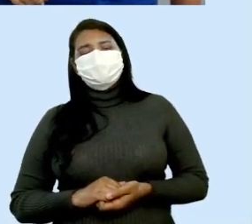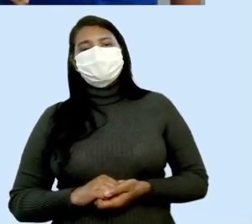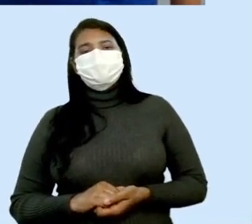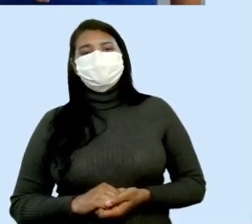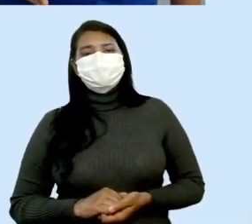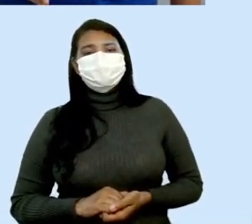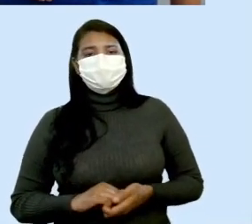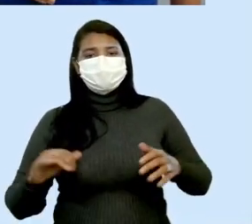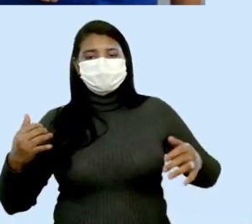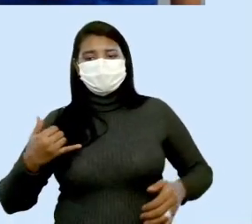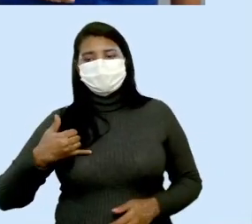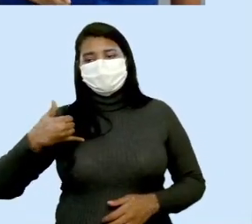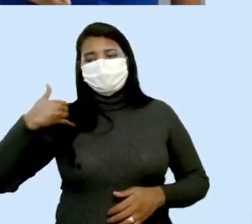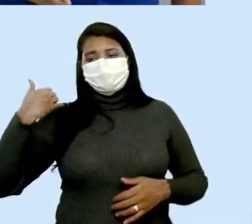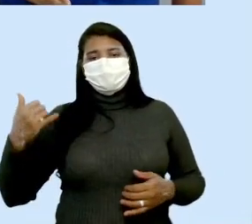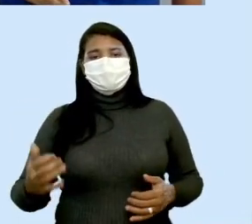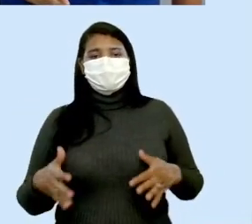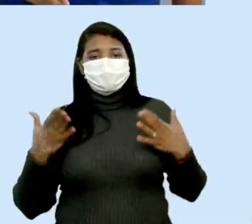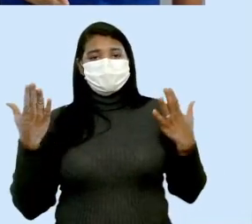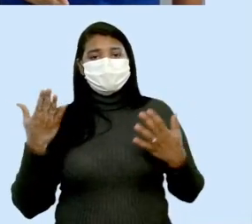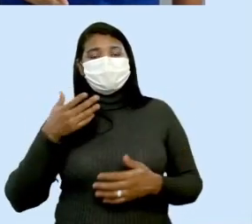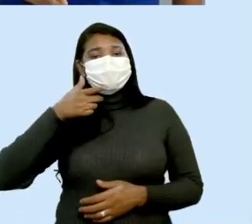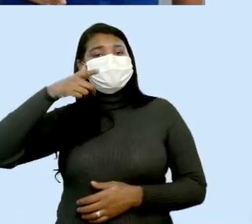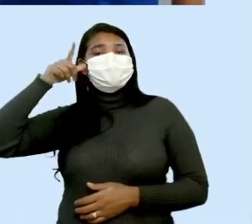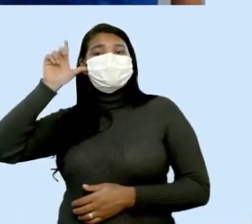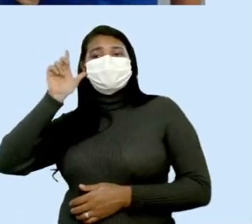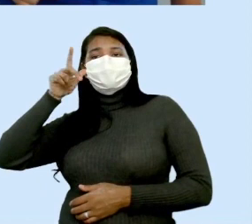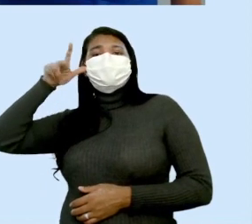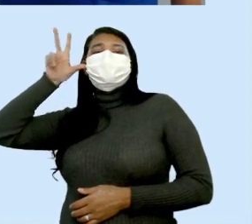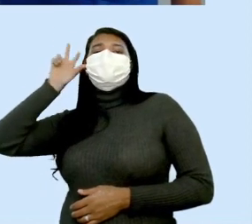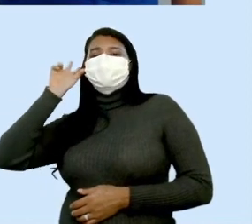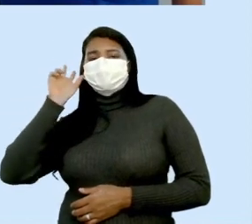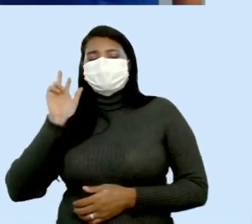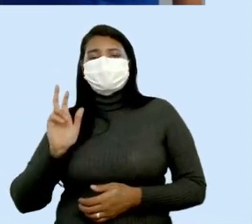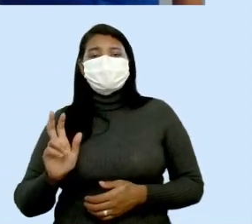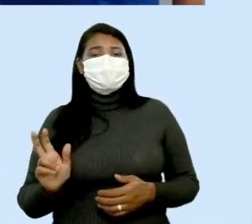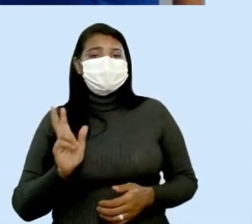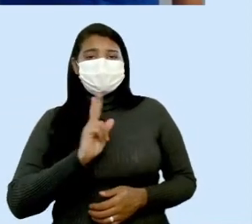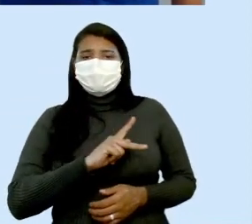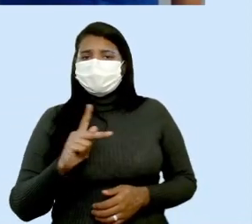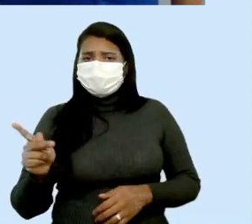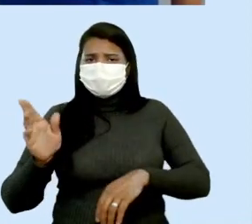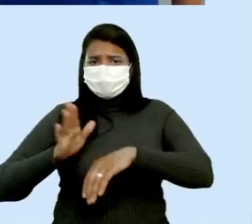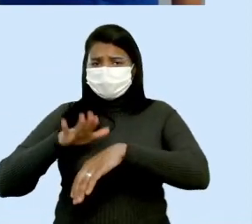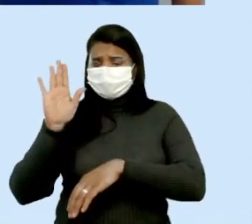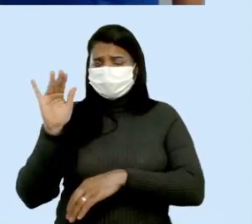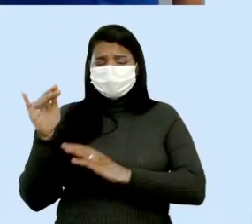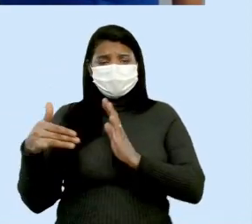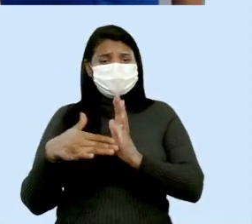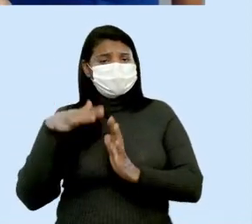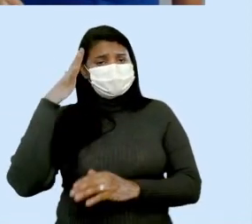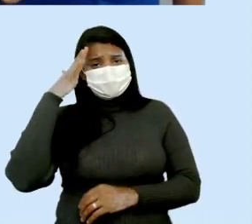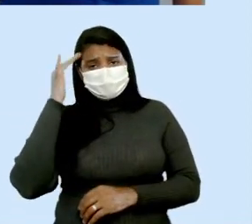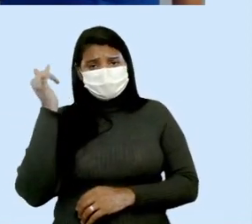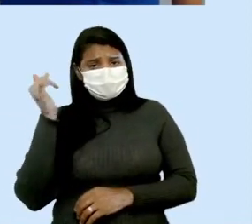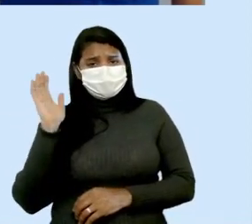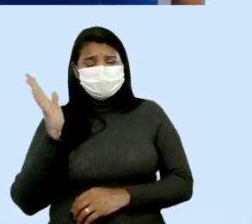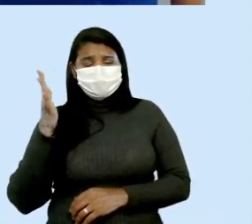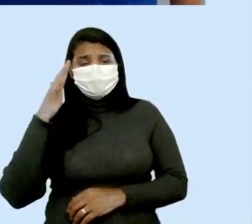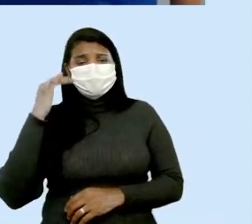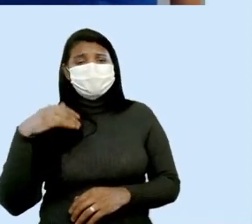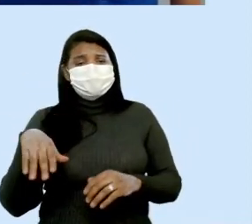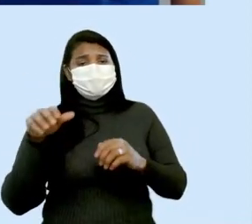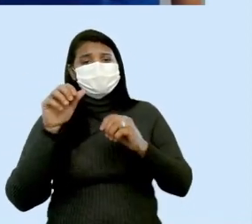O aniversário dele foi anteontem. Teacher, mais uma vez, tudo bem que eu já tenho um indicativo ali de um advérbio